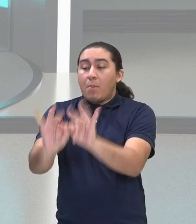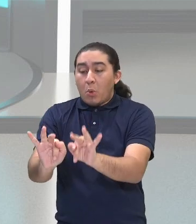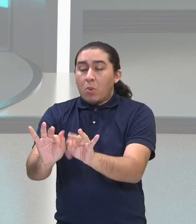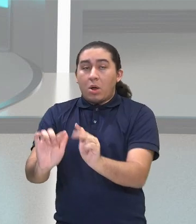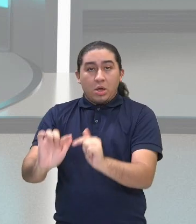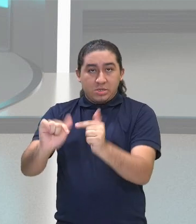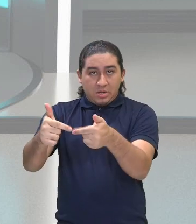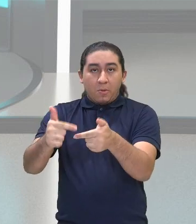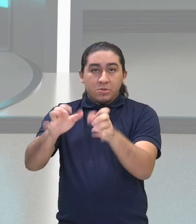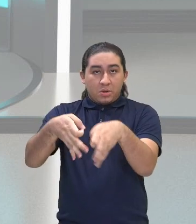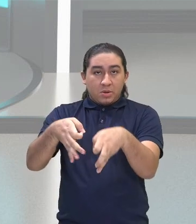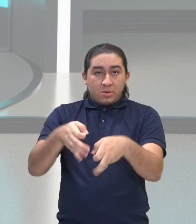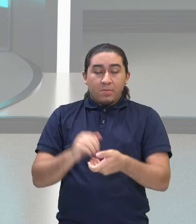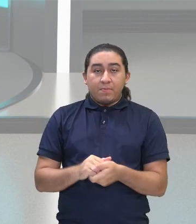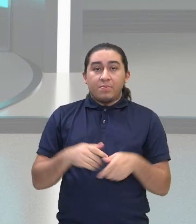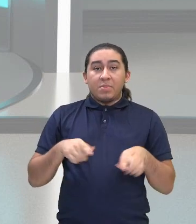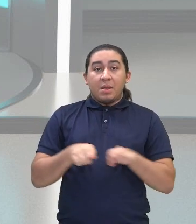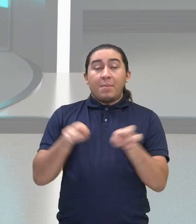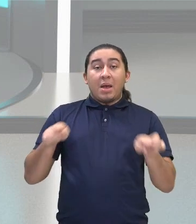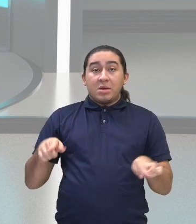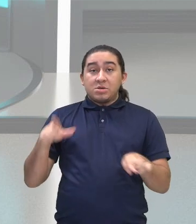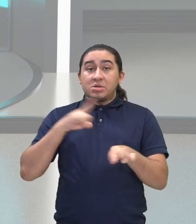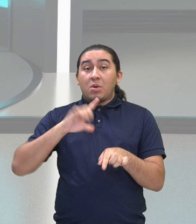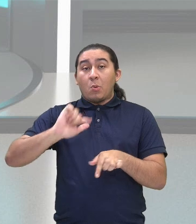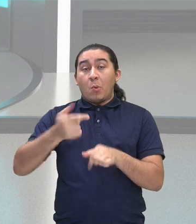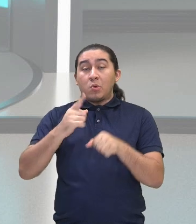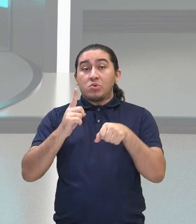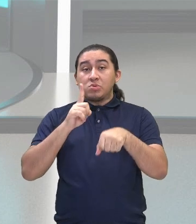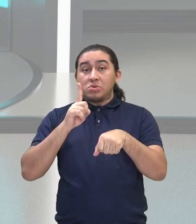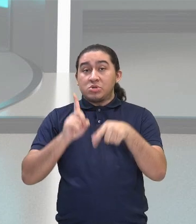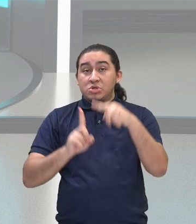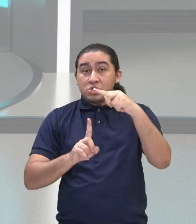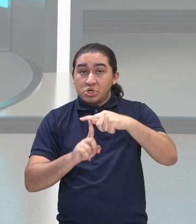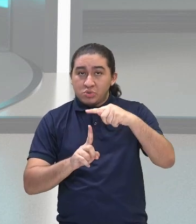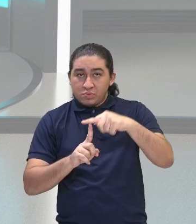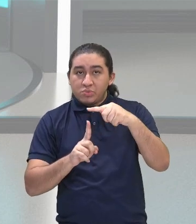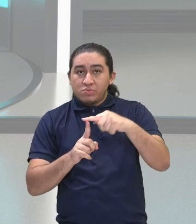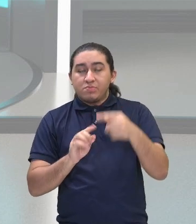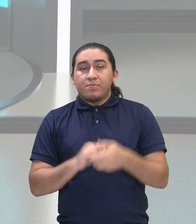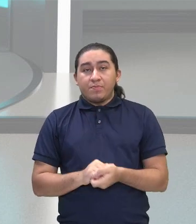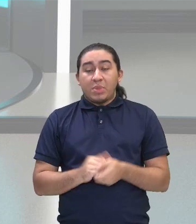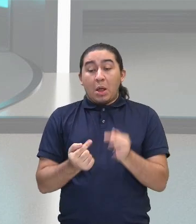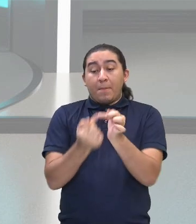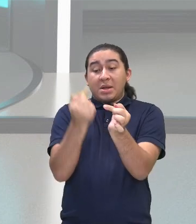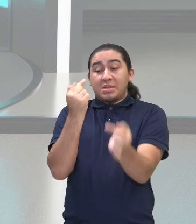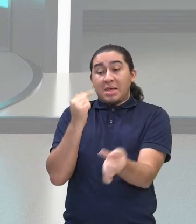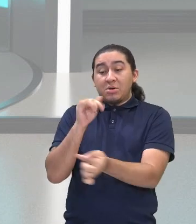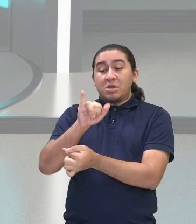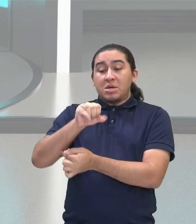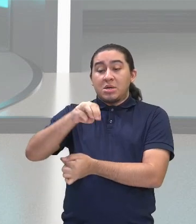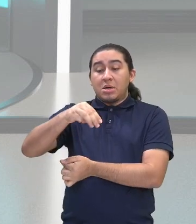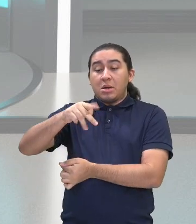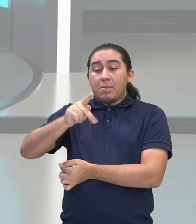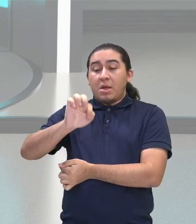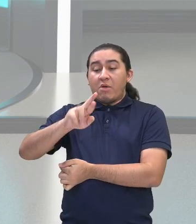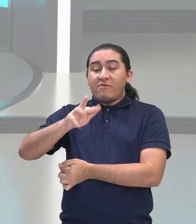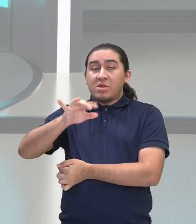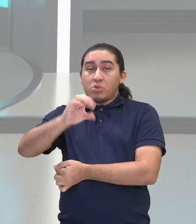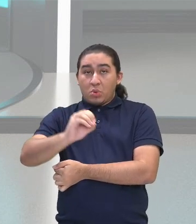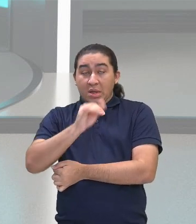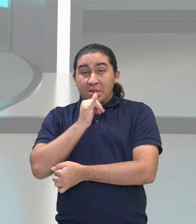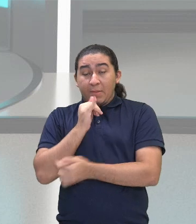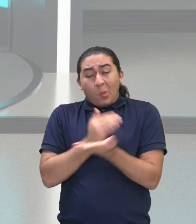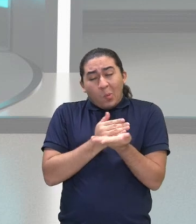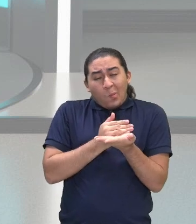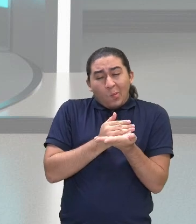também tem o pretérito imperfeito. É uma ação que começa, mas ela é interrompida. Ela não é